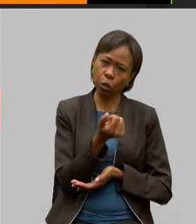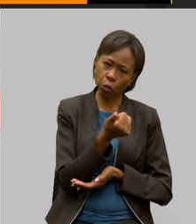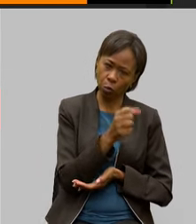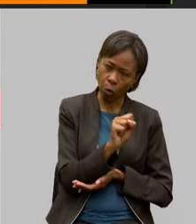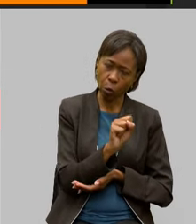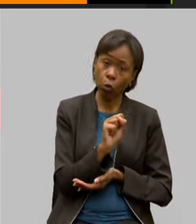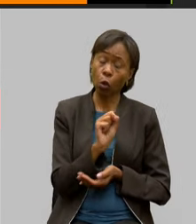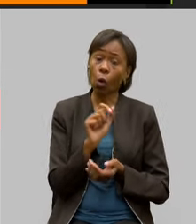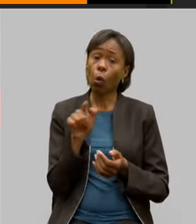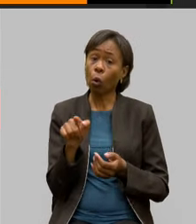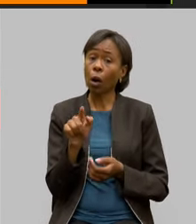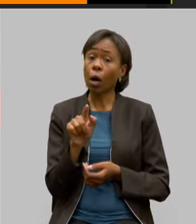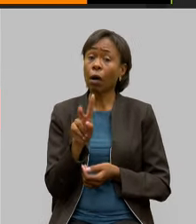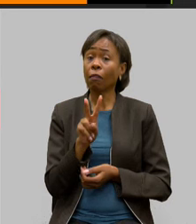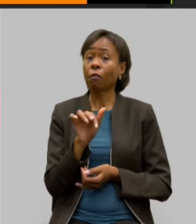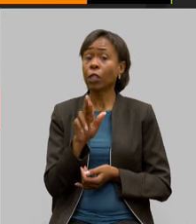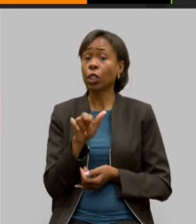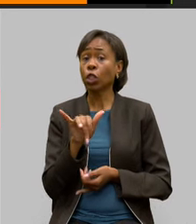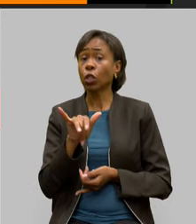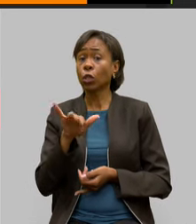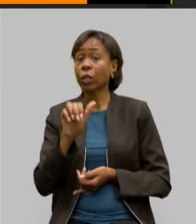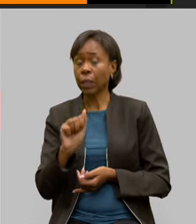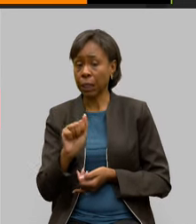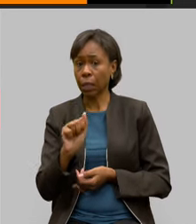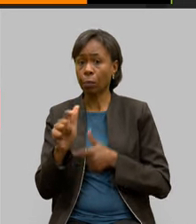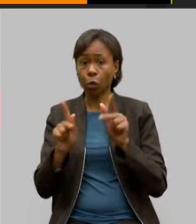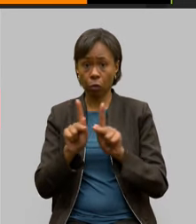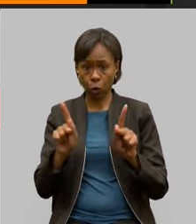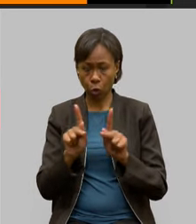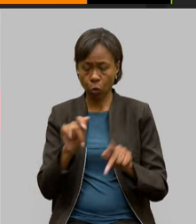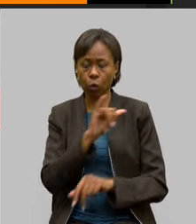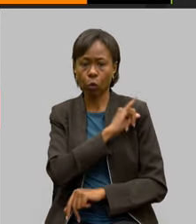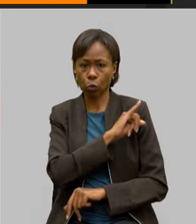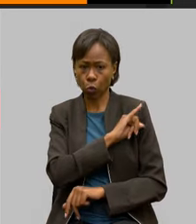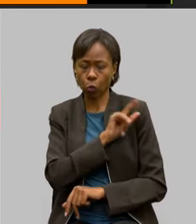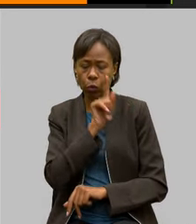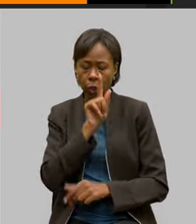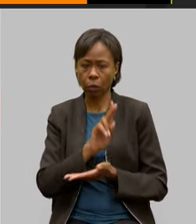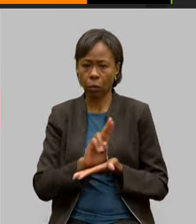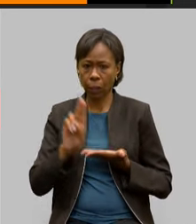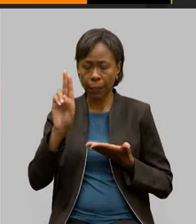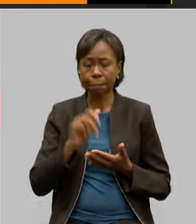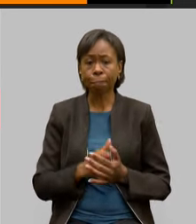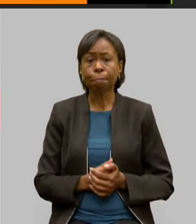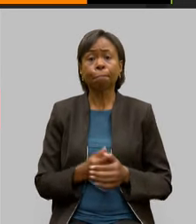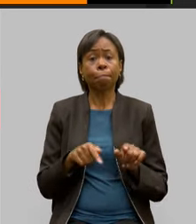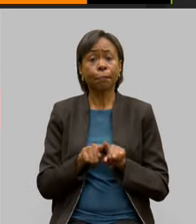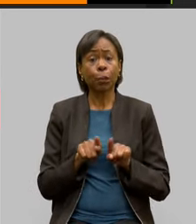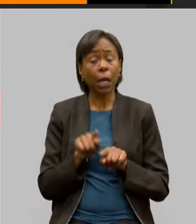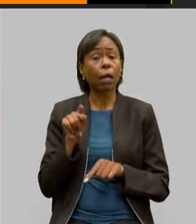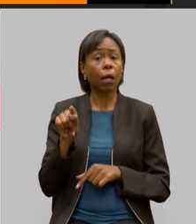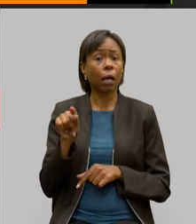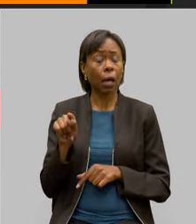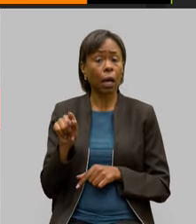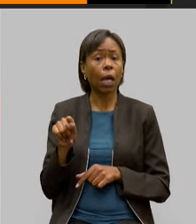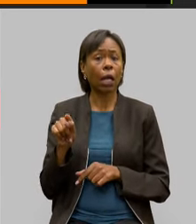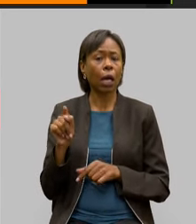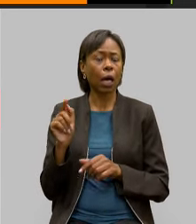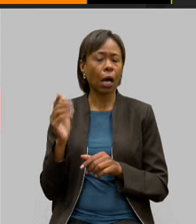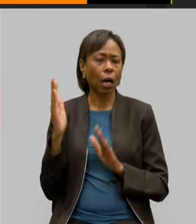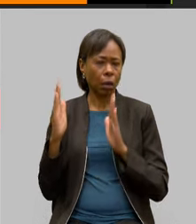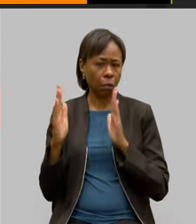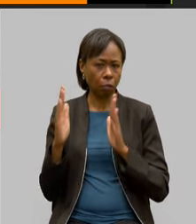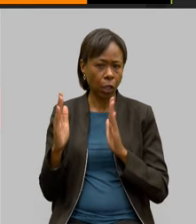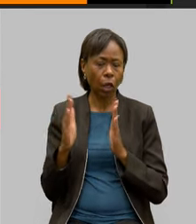Virgínia que nos Procurou a época da Universidade Federal do Rio de Janeiro eh também que ela também foi na época contactada por algumas